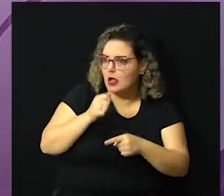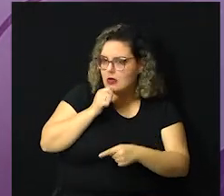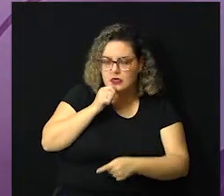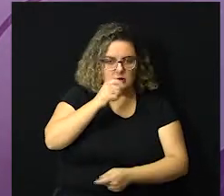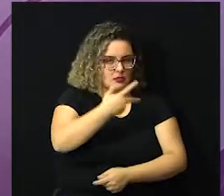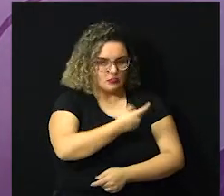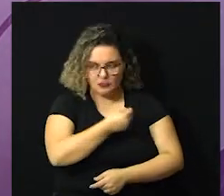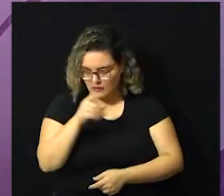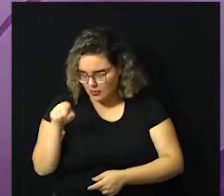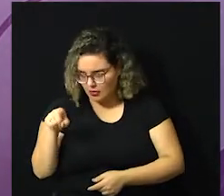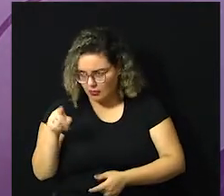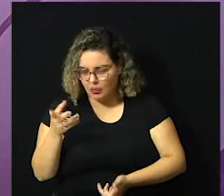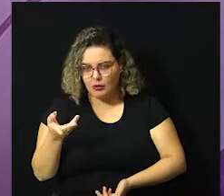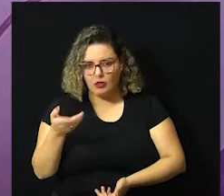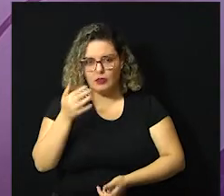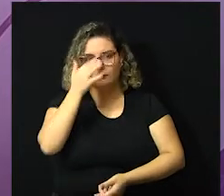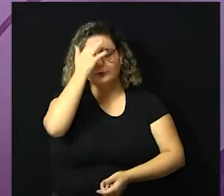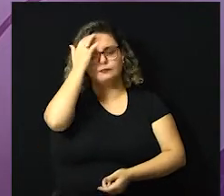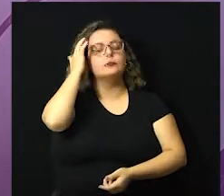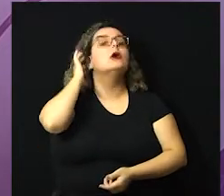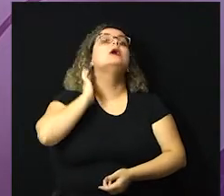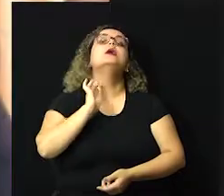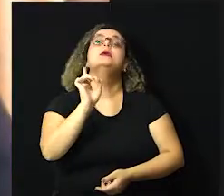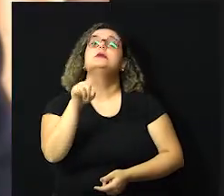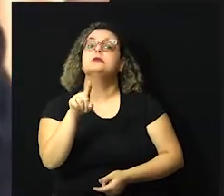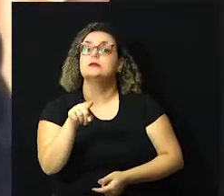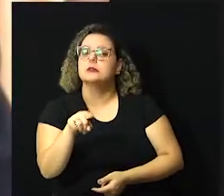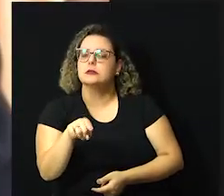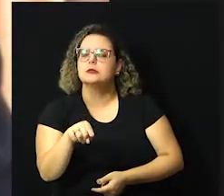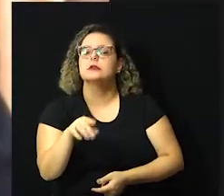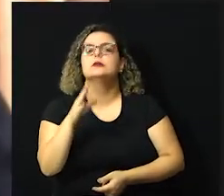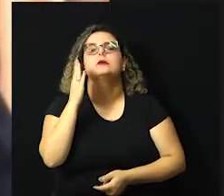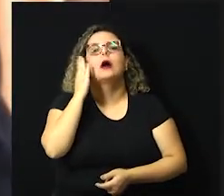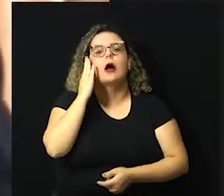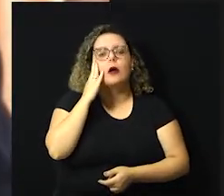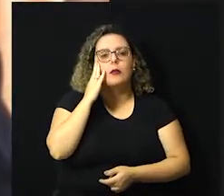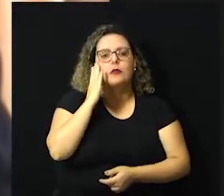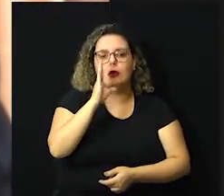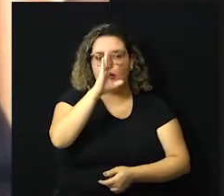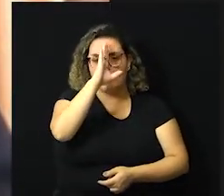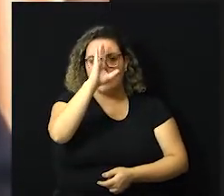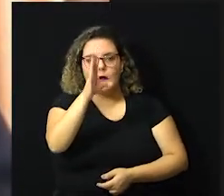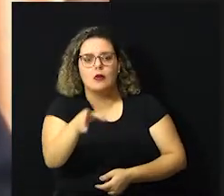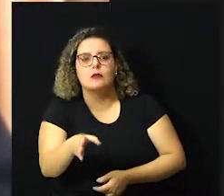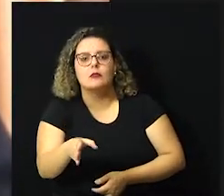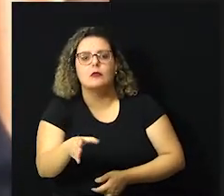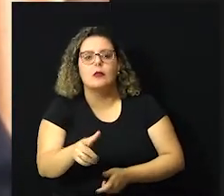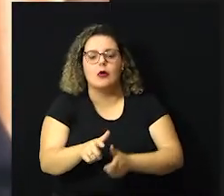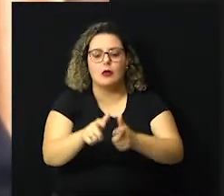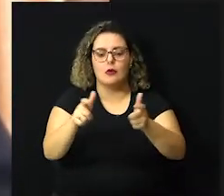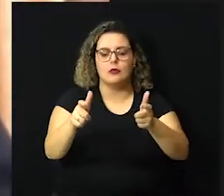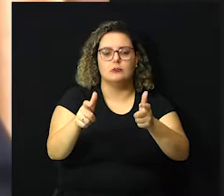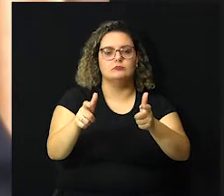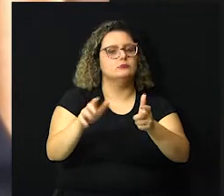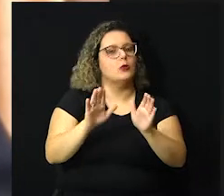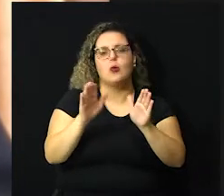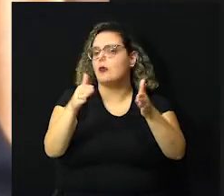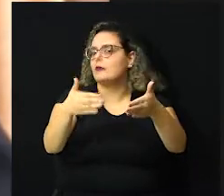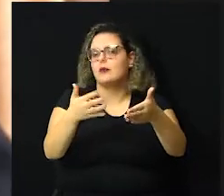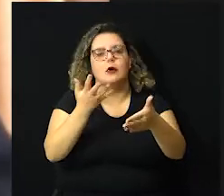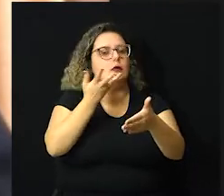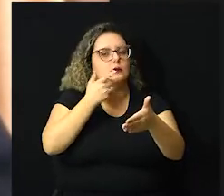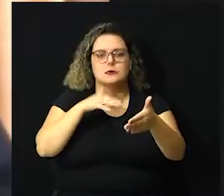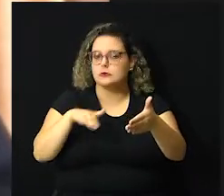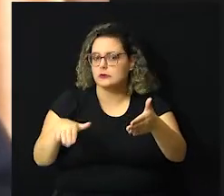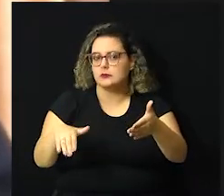foram vacinadas? Exatamente. Nós sabemos que havia prioridades. Então, as prioridades não eram as crianças. Nós